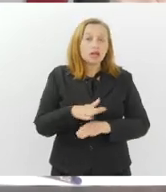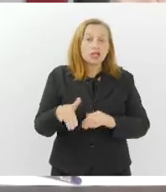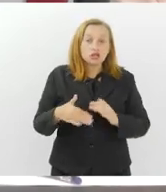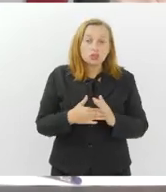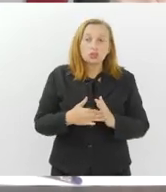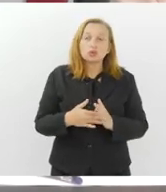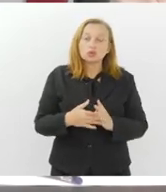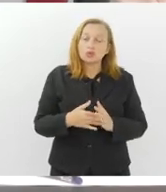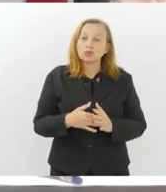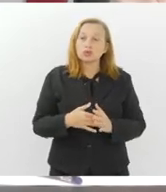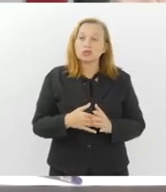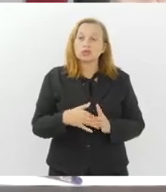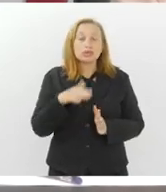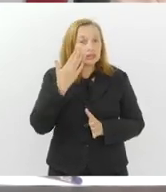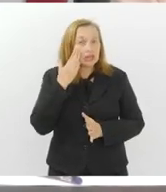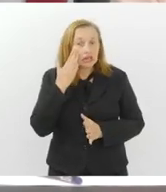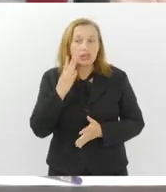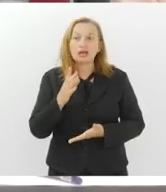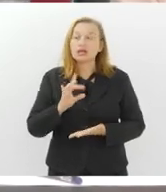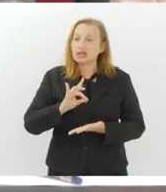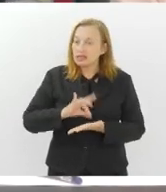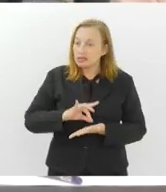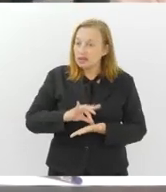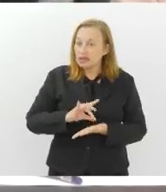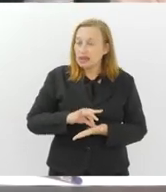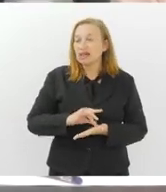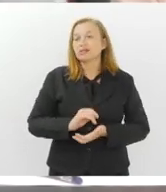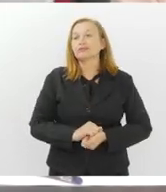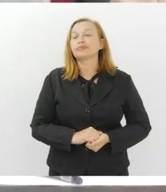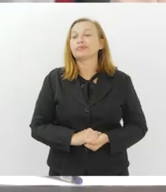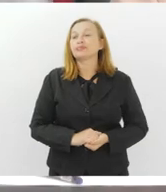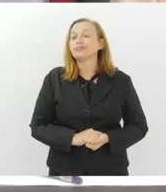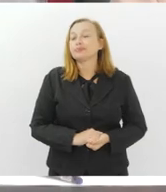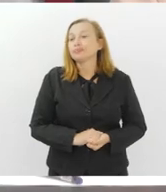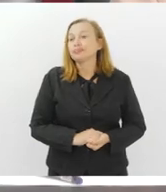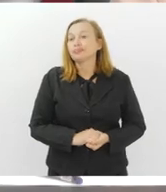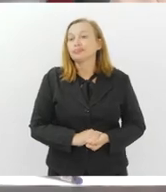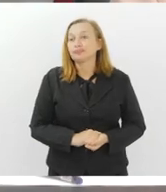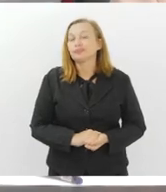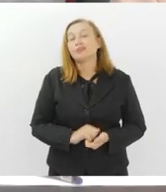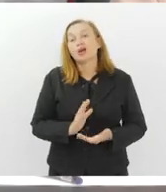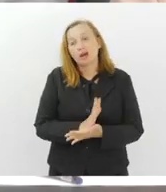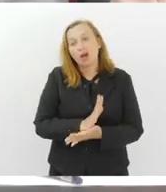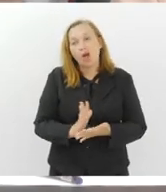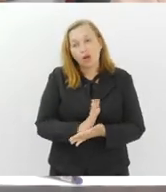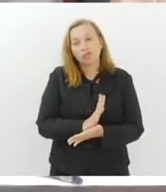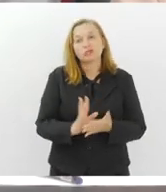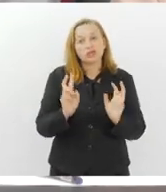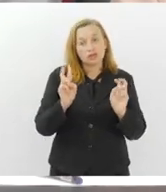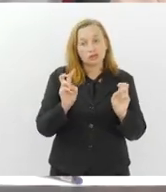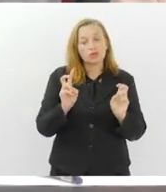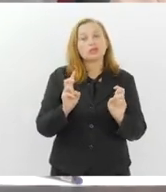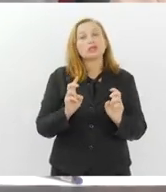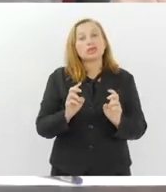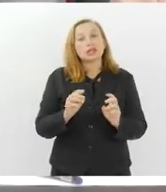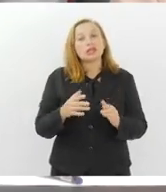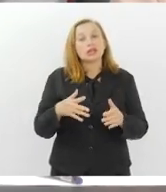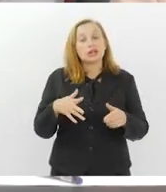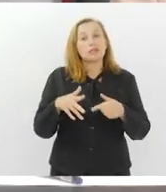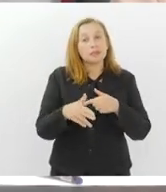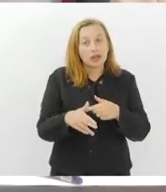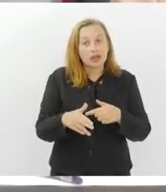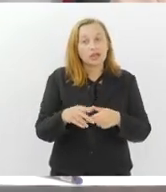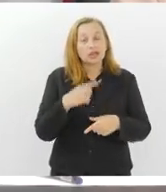envolvidos. O que nós queremos é a absoluta verdade, a absoluta transparência dos dados. Então, mas algumas questões, de fato, impedem isso que nós chamamos